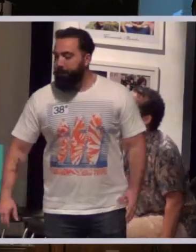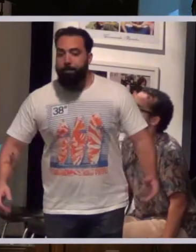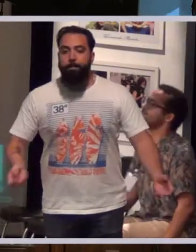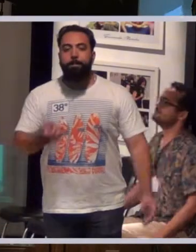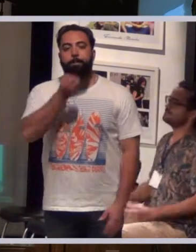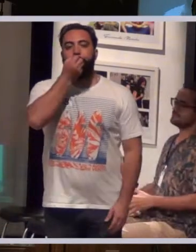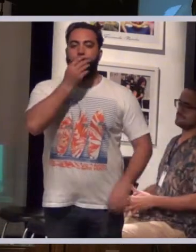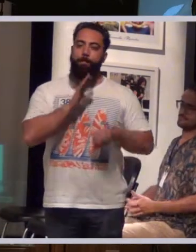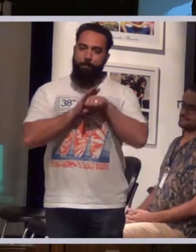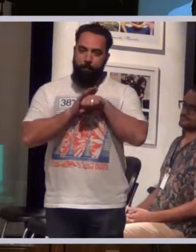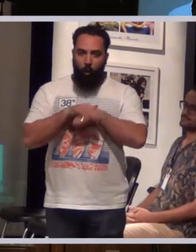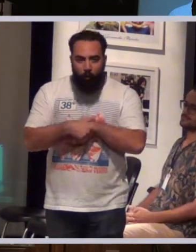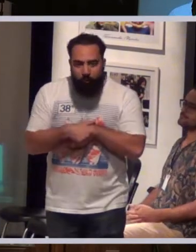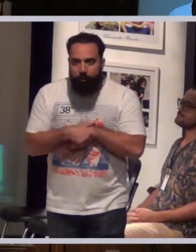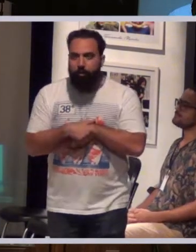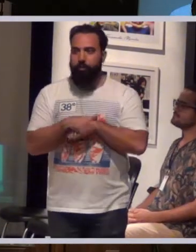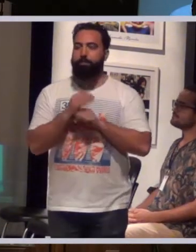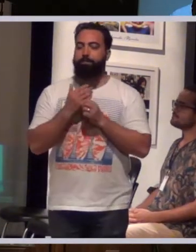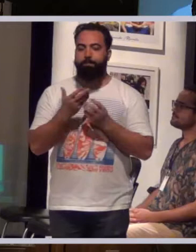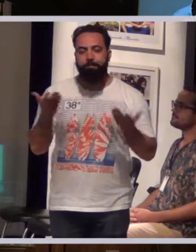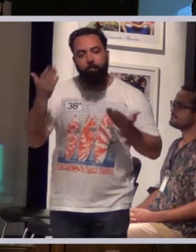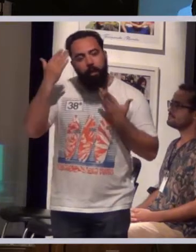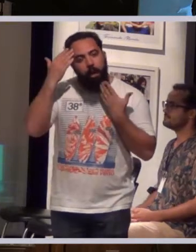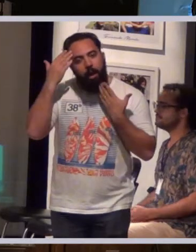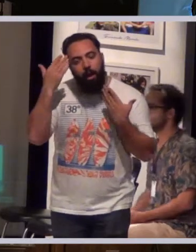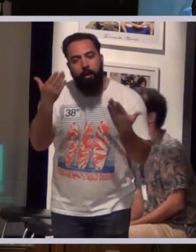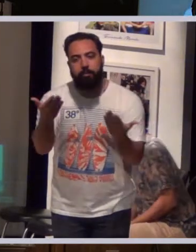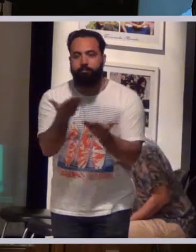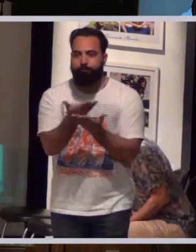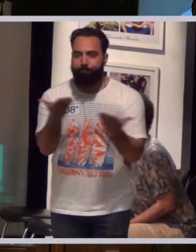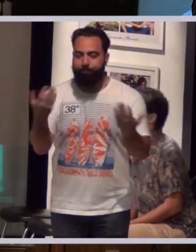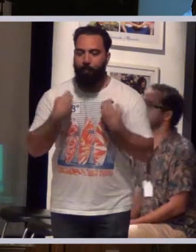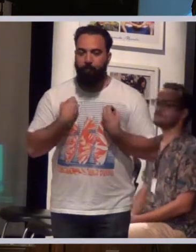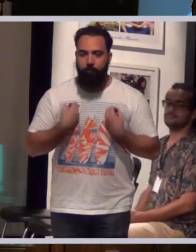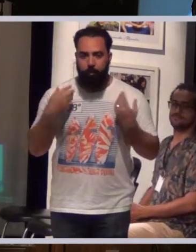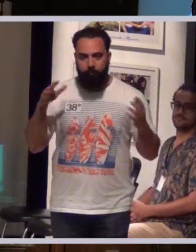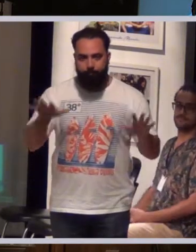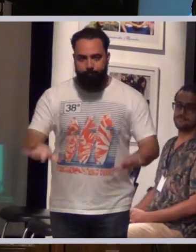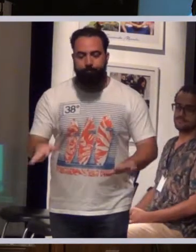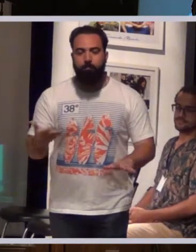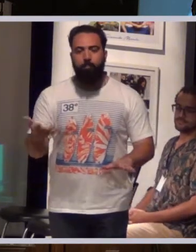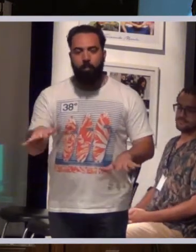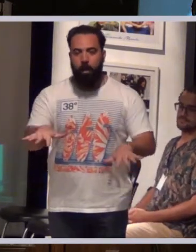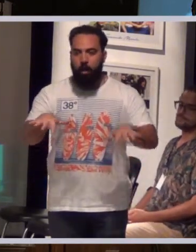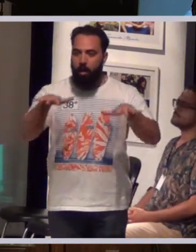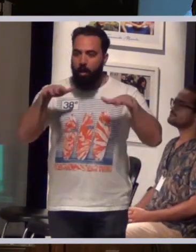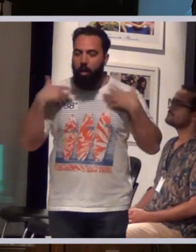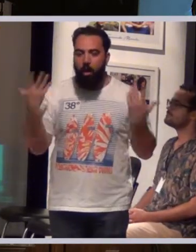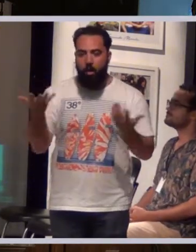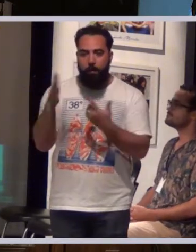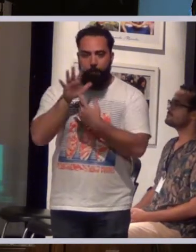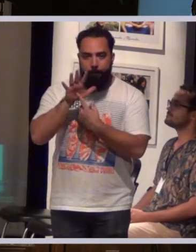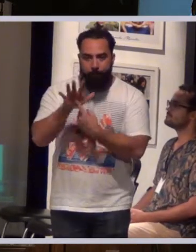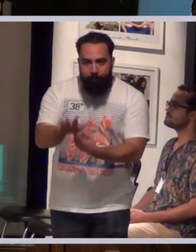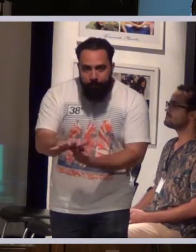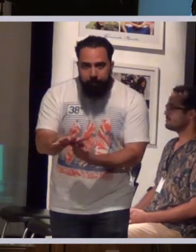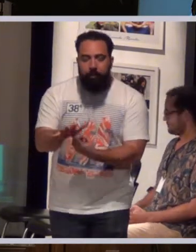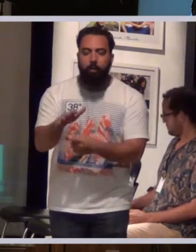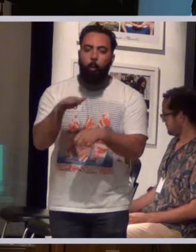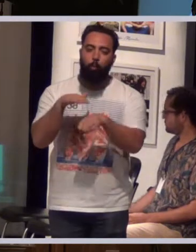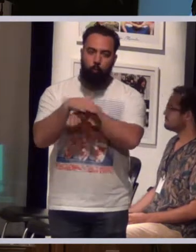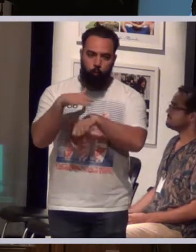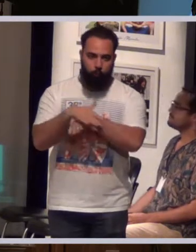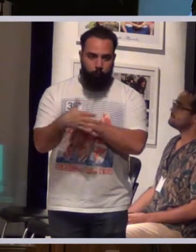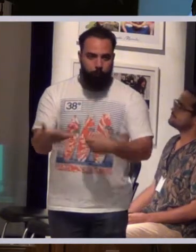Boa noite. Agradeço a todos que puderam ficar para essa apresentação no turno da